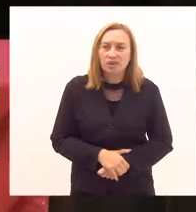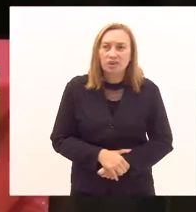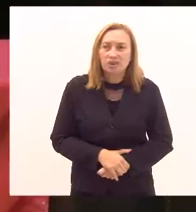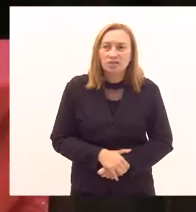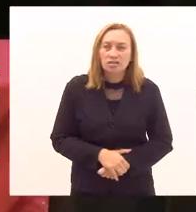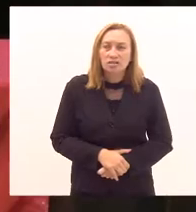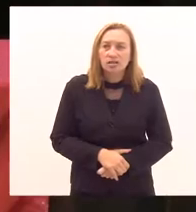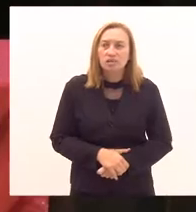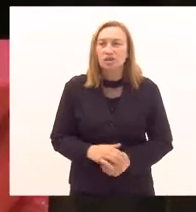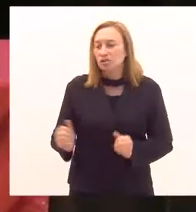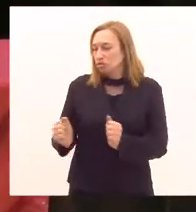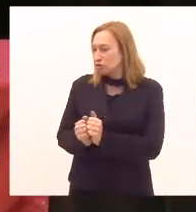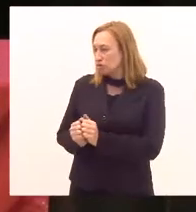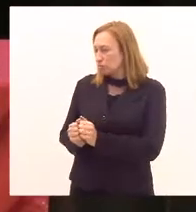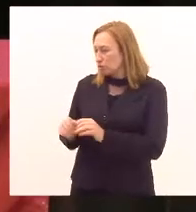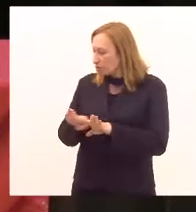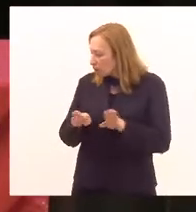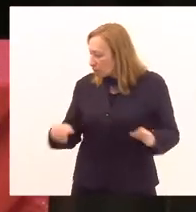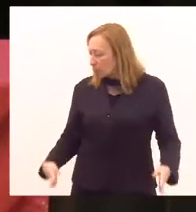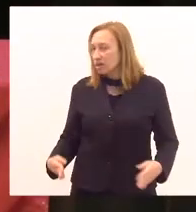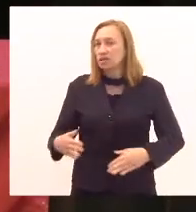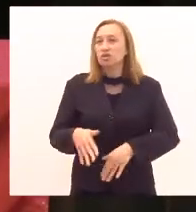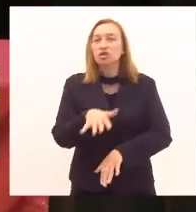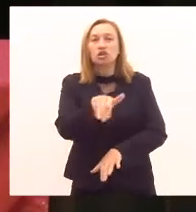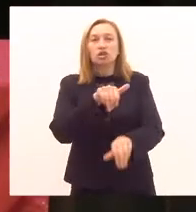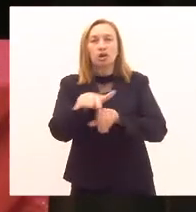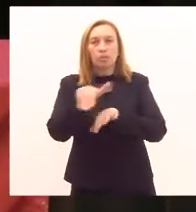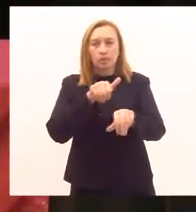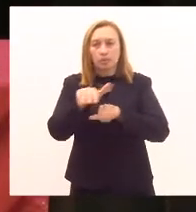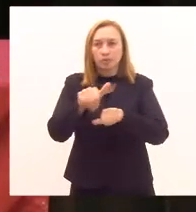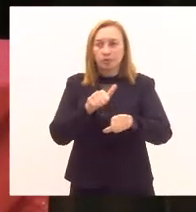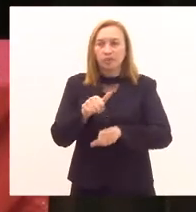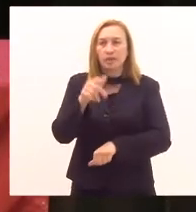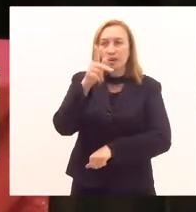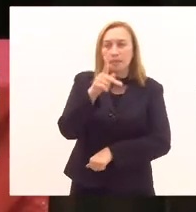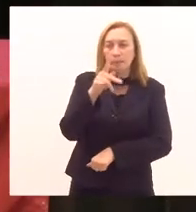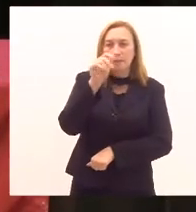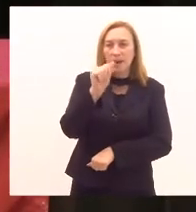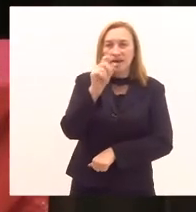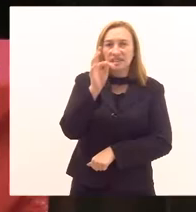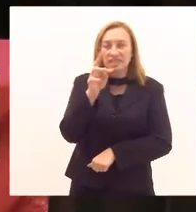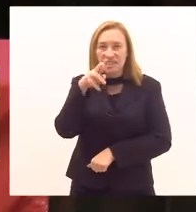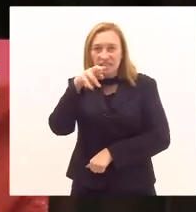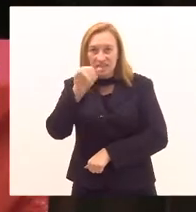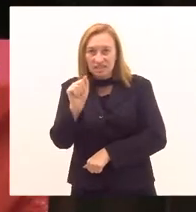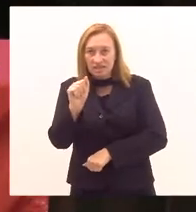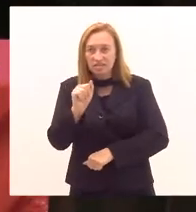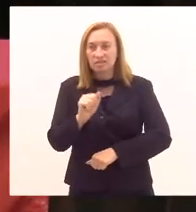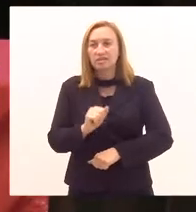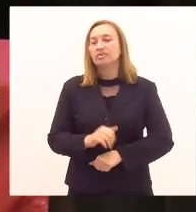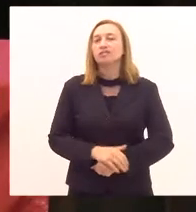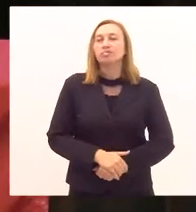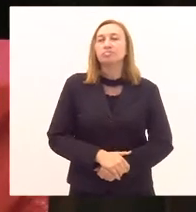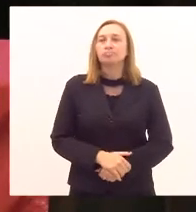compondo a mesa comigo. Chamo a Patrícia Esteves, né,